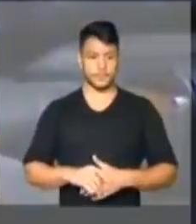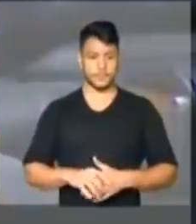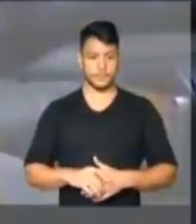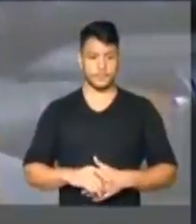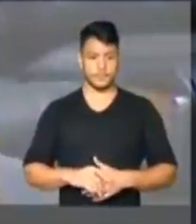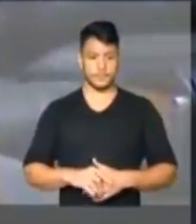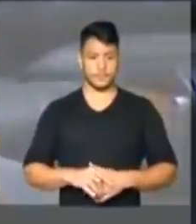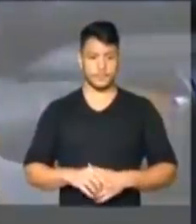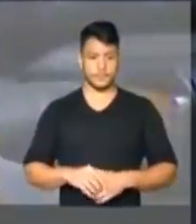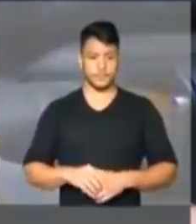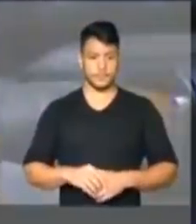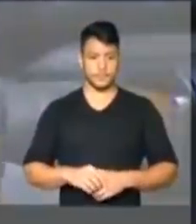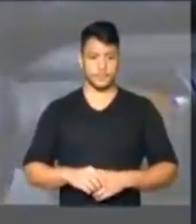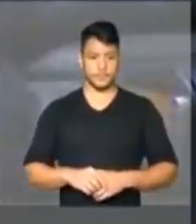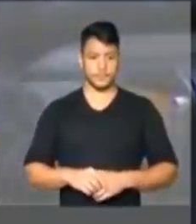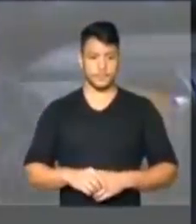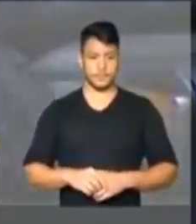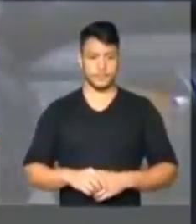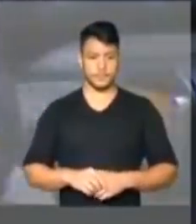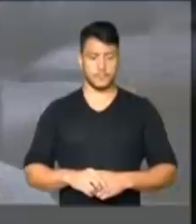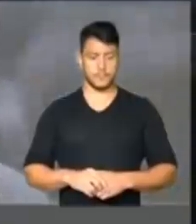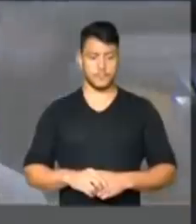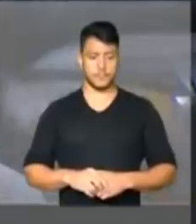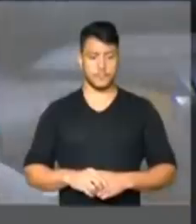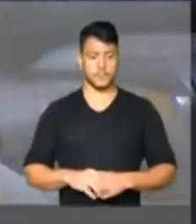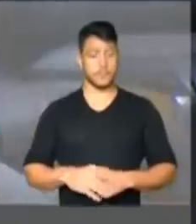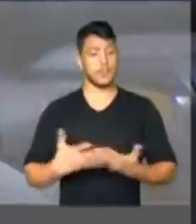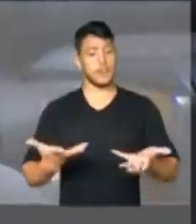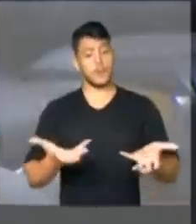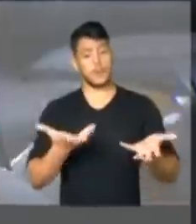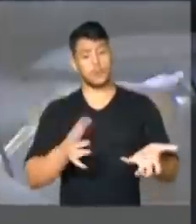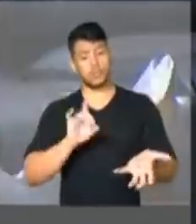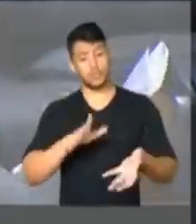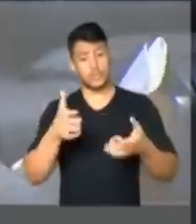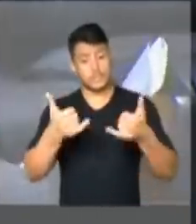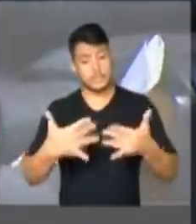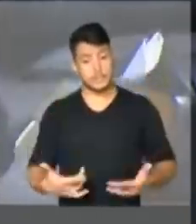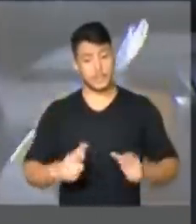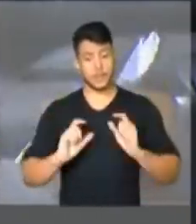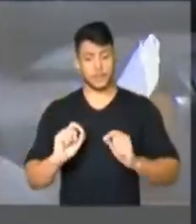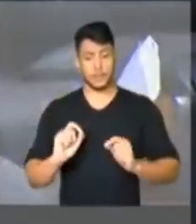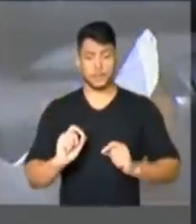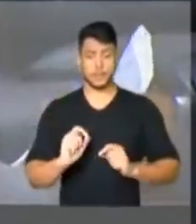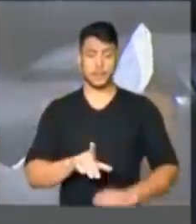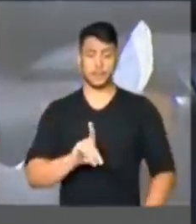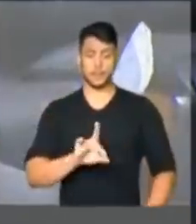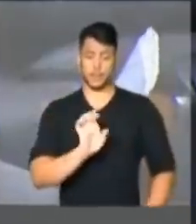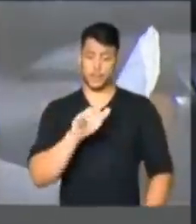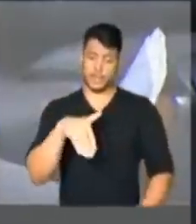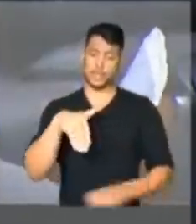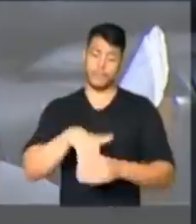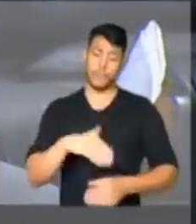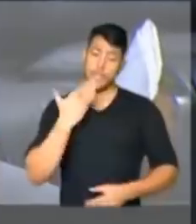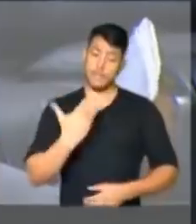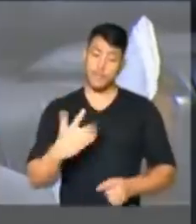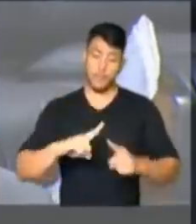Foi pelo bloco, presidente. Não houve orientação no partido. Mas eu só gostaria de ressalvar que, apesar da votação do Democratas ser